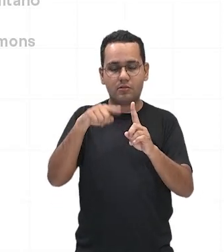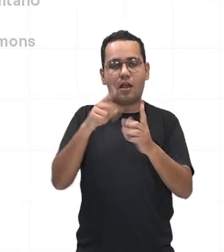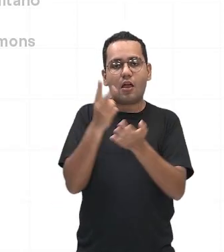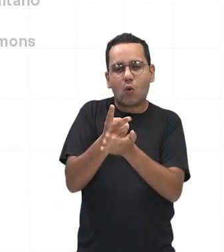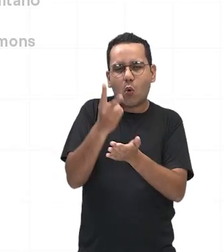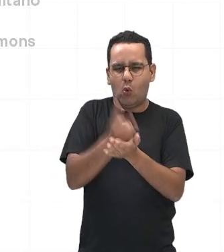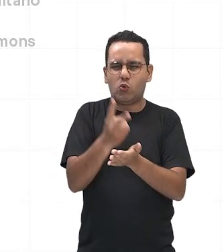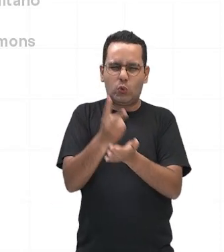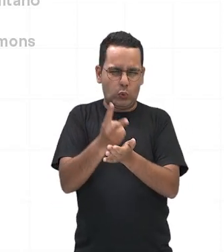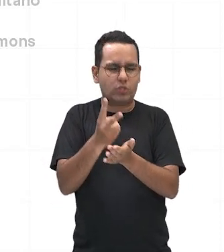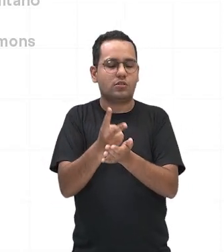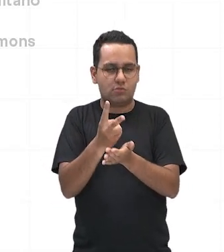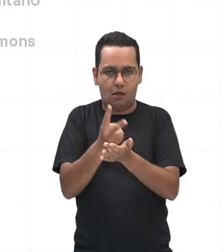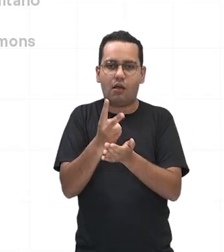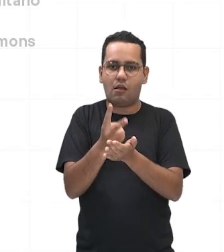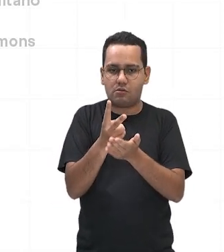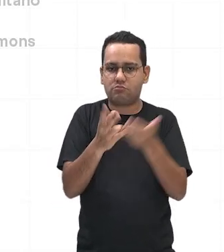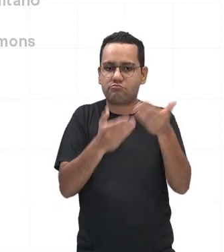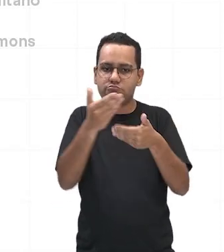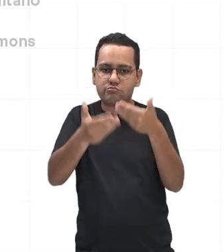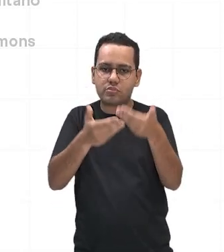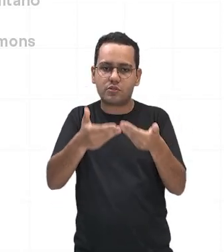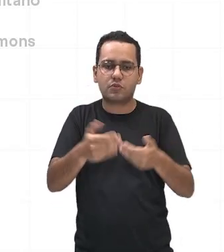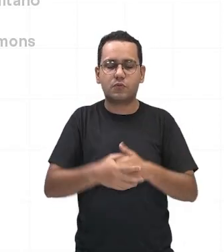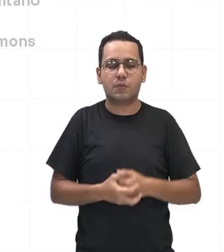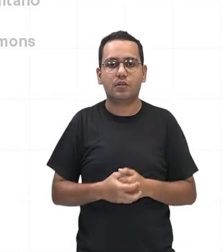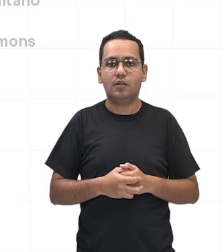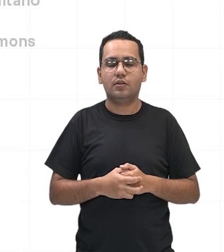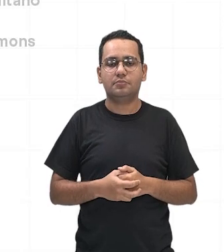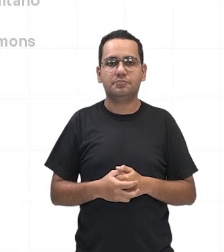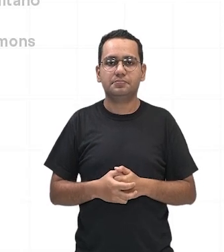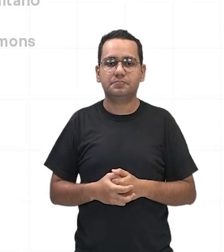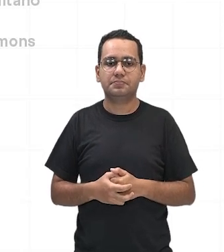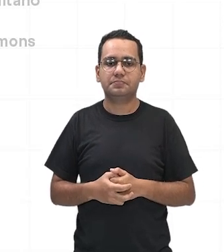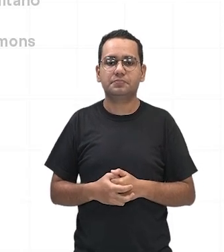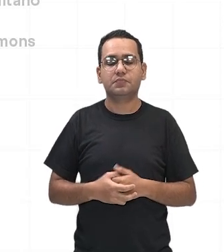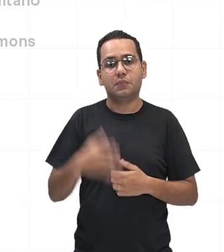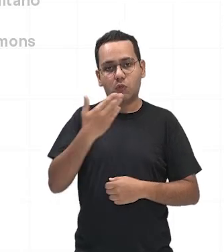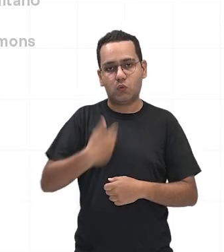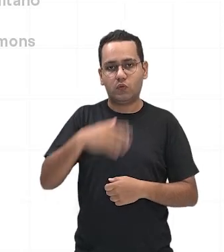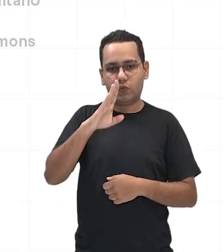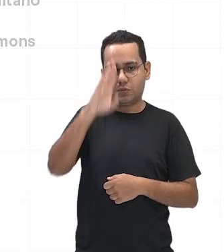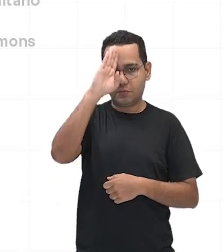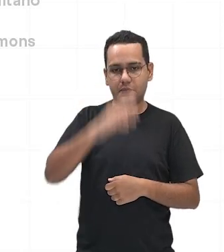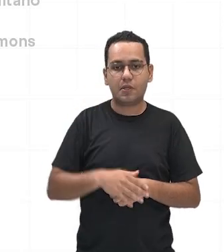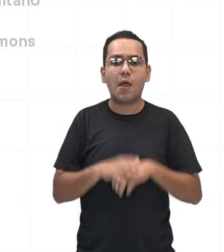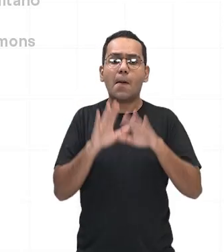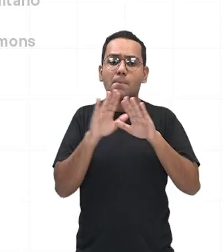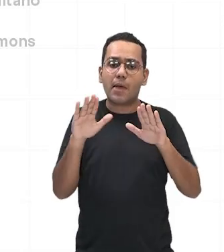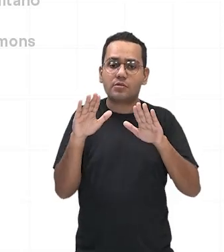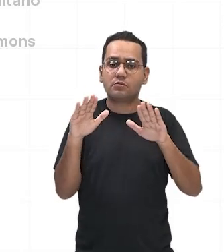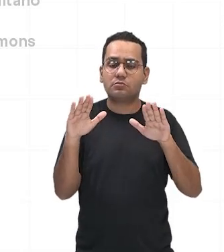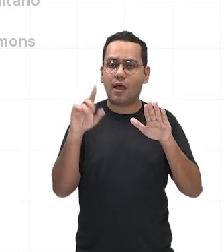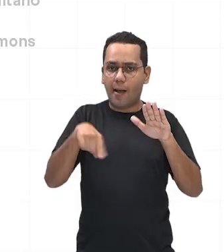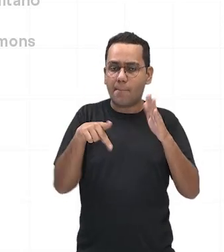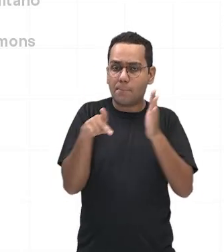Império Romano, né, do Império Romano, mas, para tanto, ela precisava ter sua própria hierarquia,